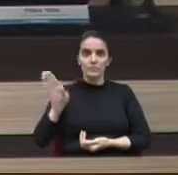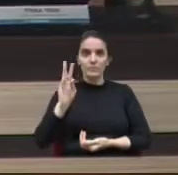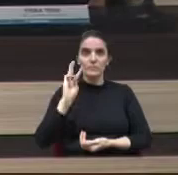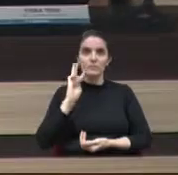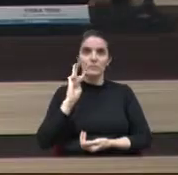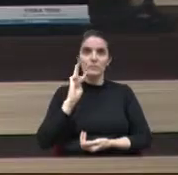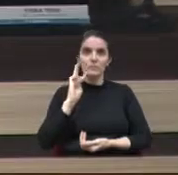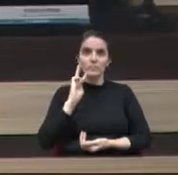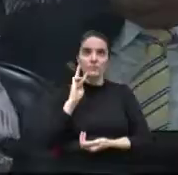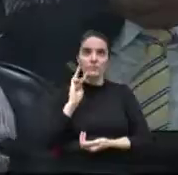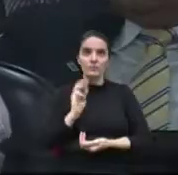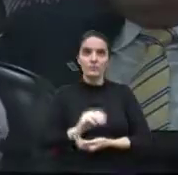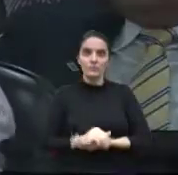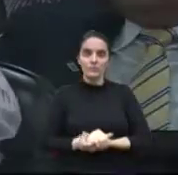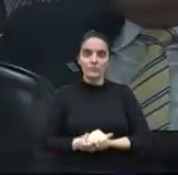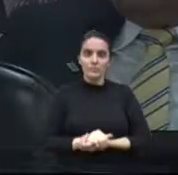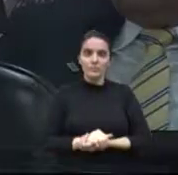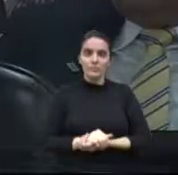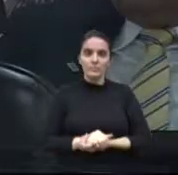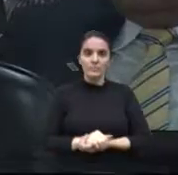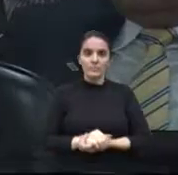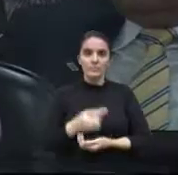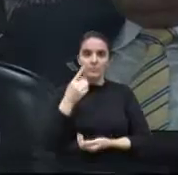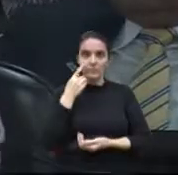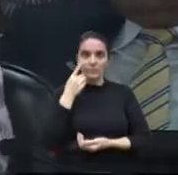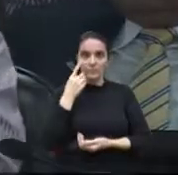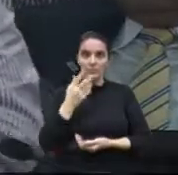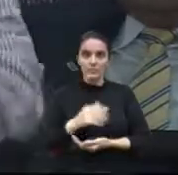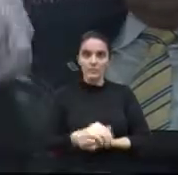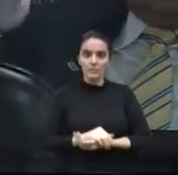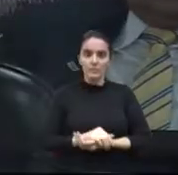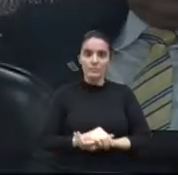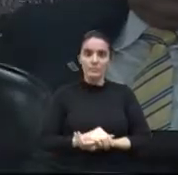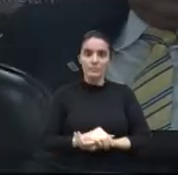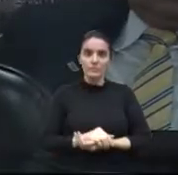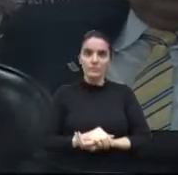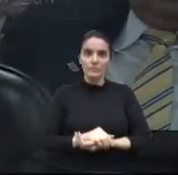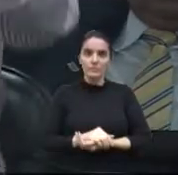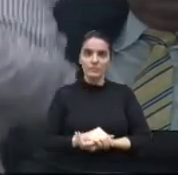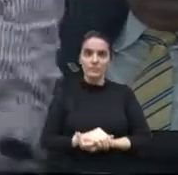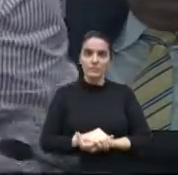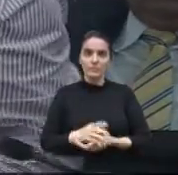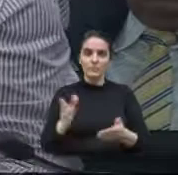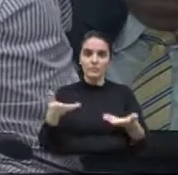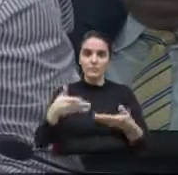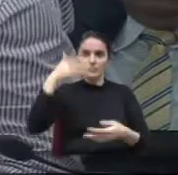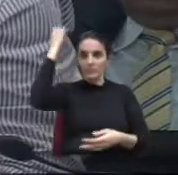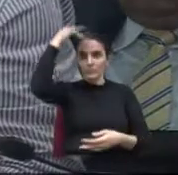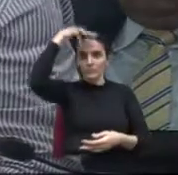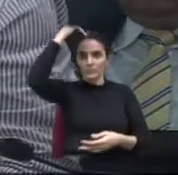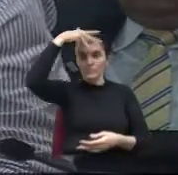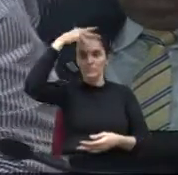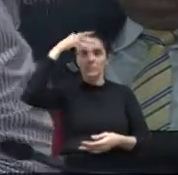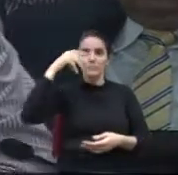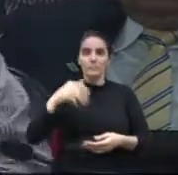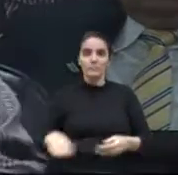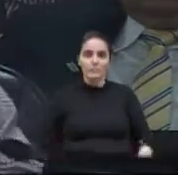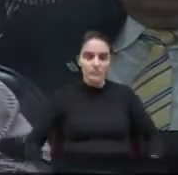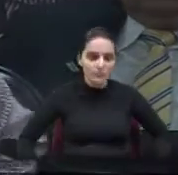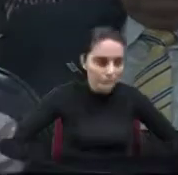lá, estarei indo lá, vendo, estarei ficando tempo e passo a palavra à vereadora Érica Tanque como líder do